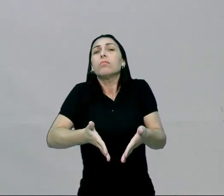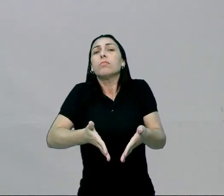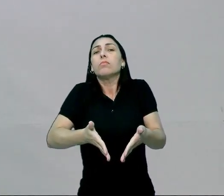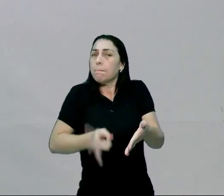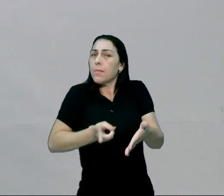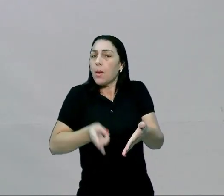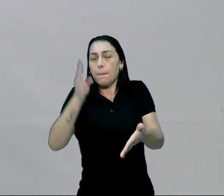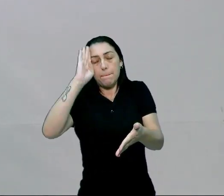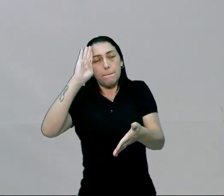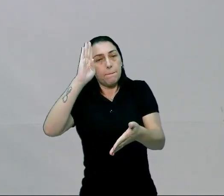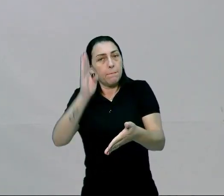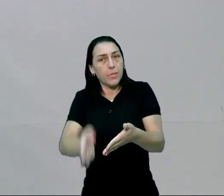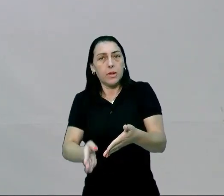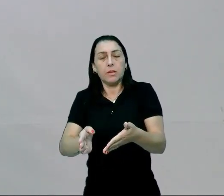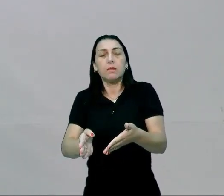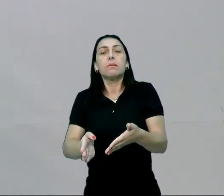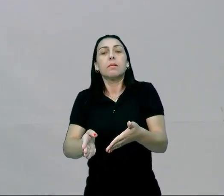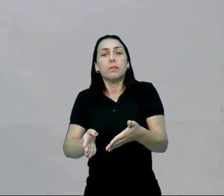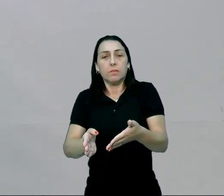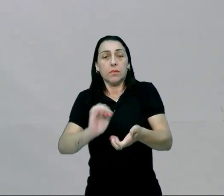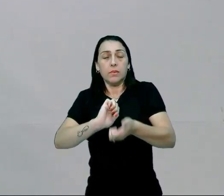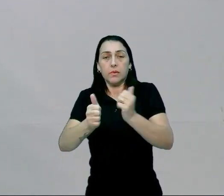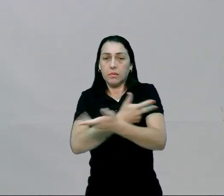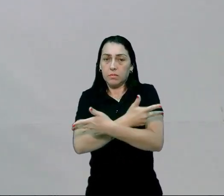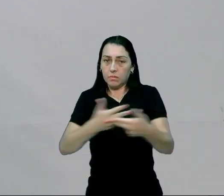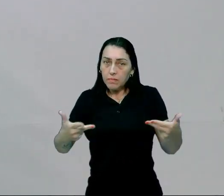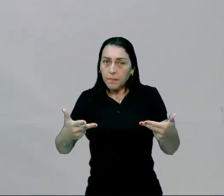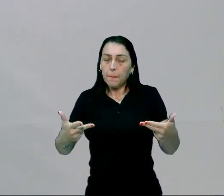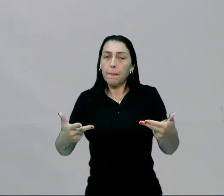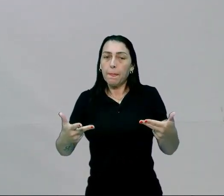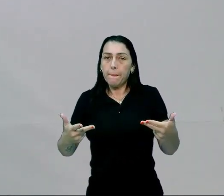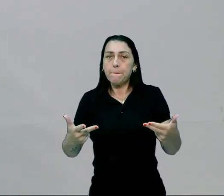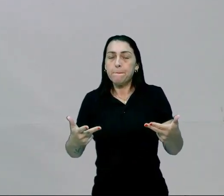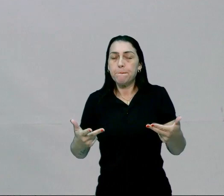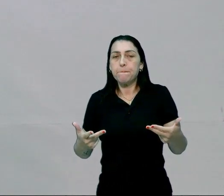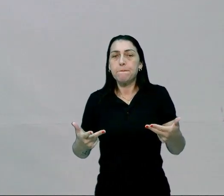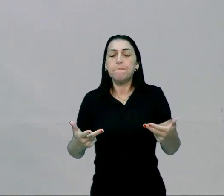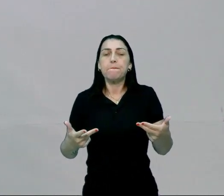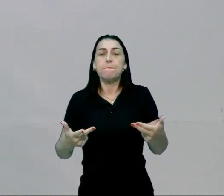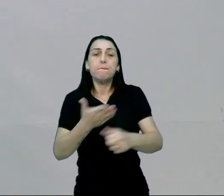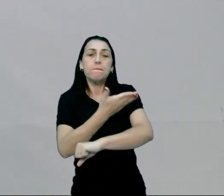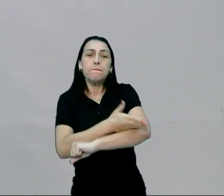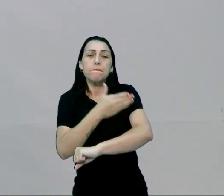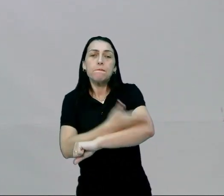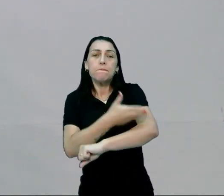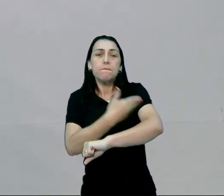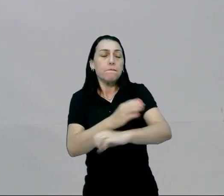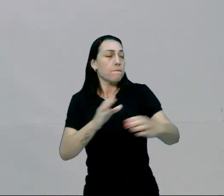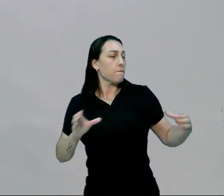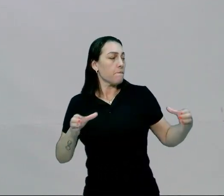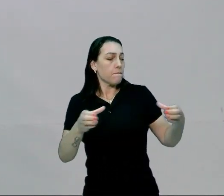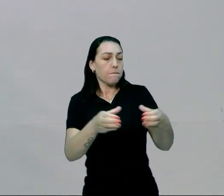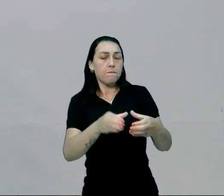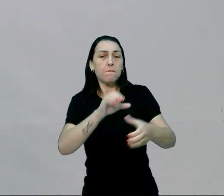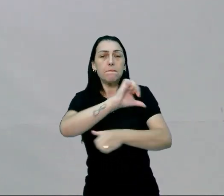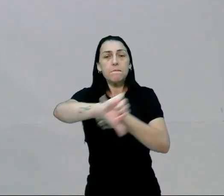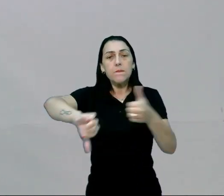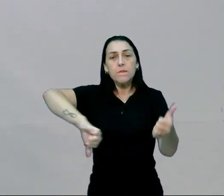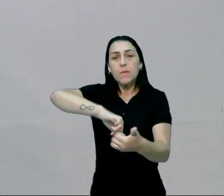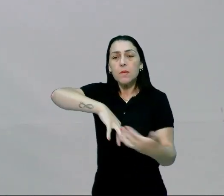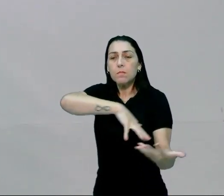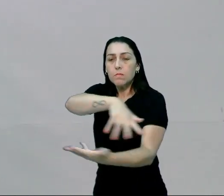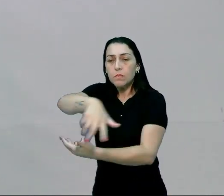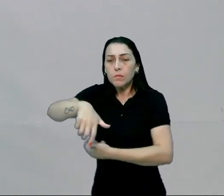Então, esse é o principal, é um dos princípios do esportivo. prática coletiva e troca